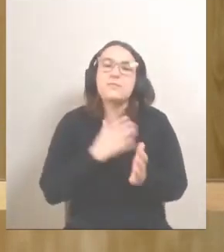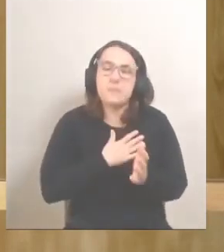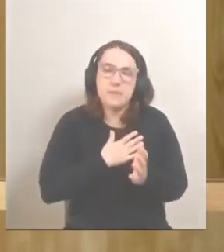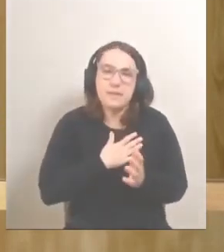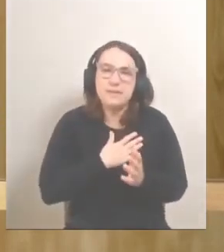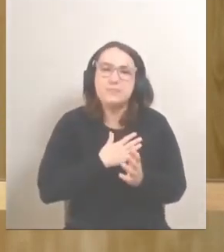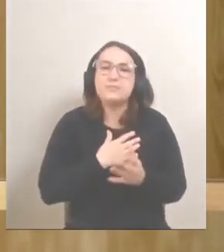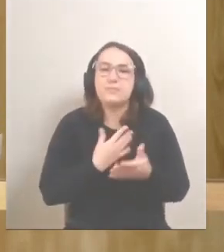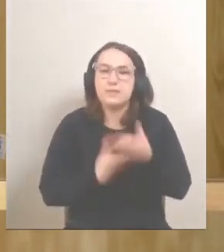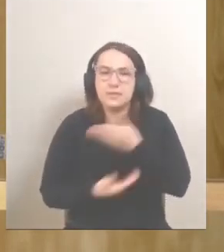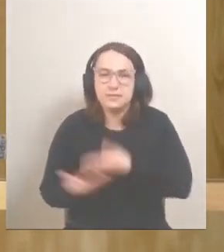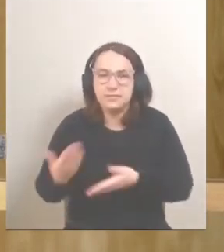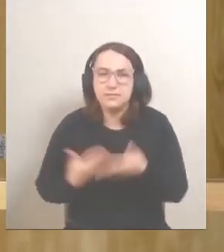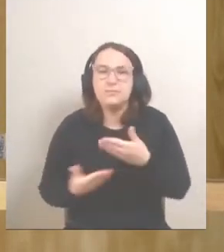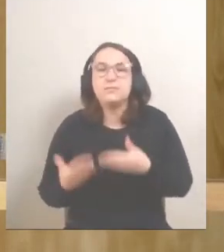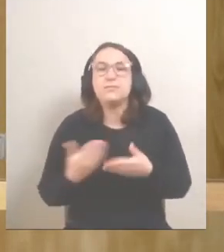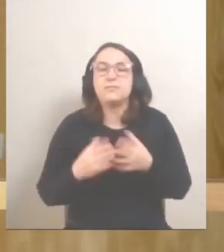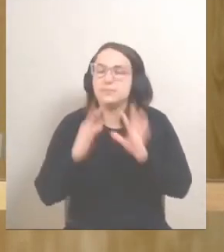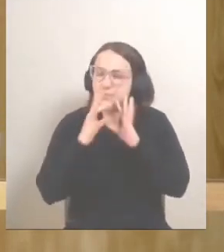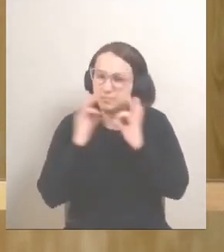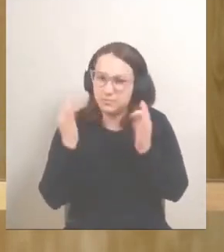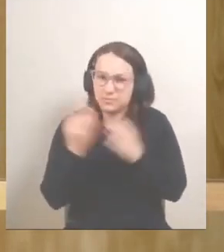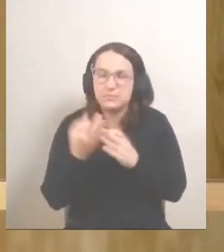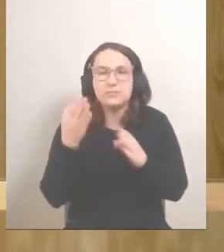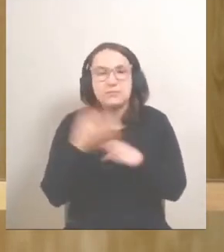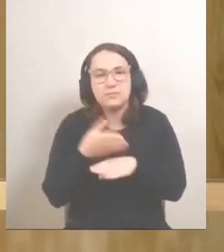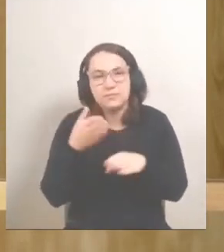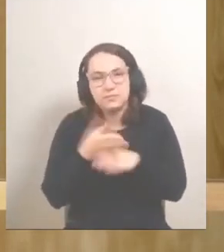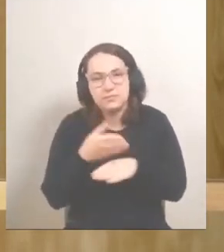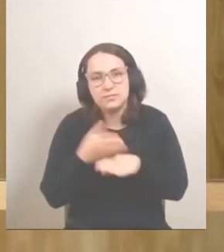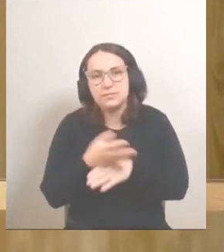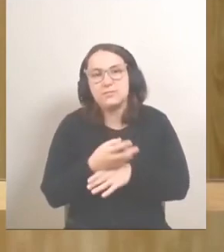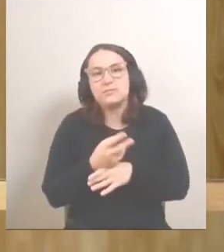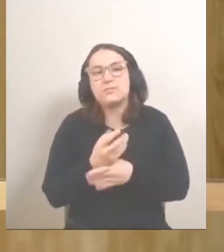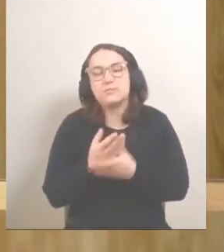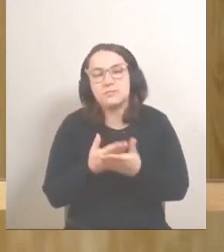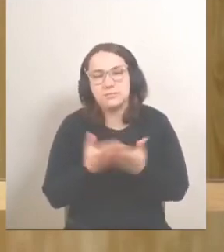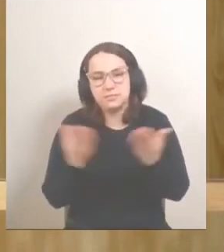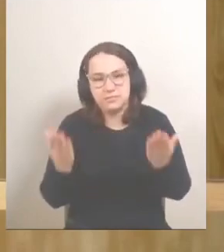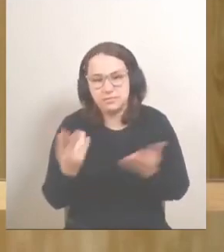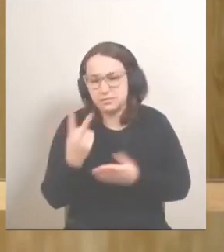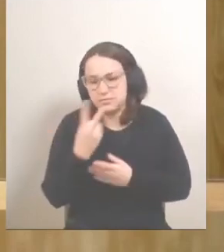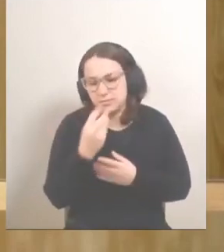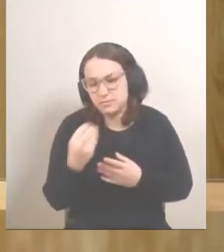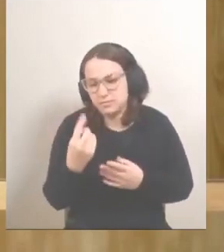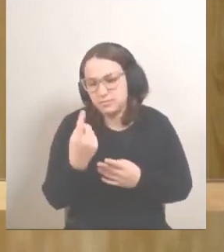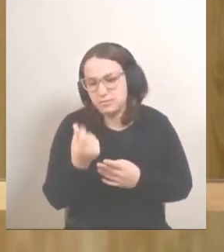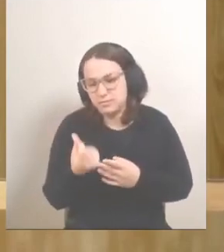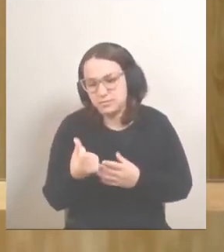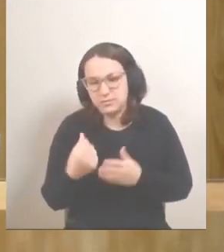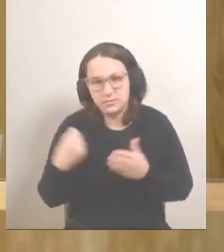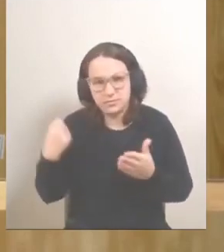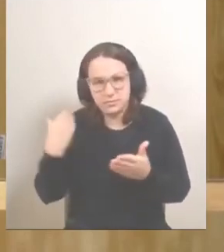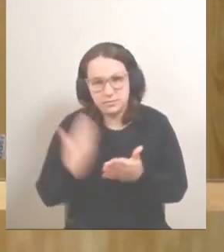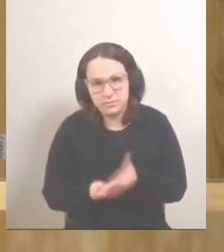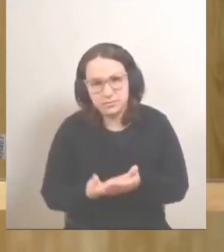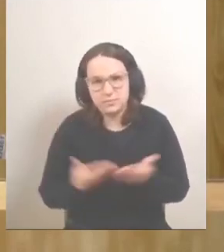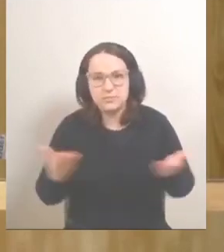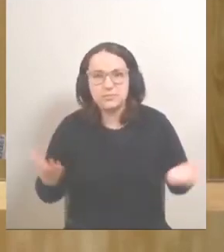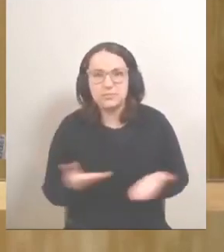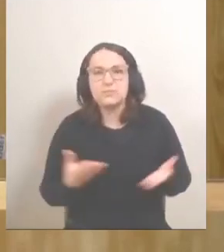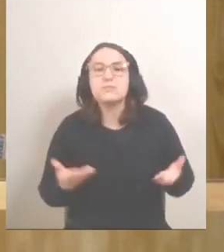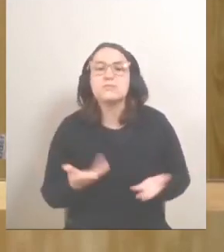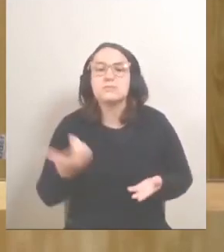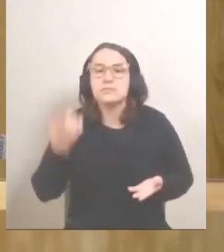se envolviam tanto, as famílias participavam, e vocês, que de 2016 para cá, buscaram